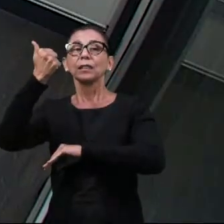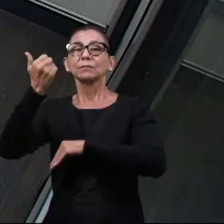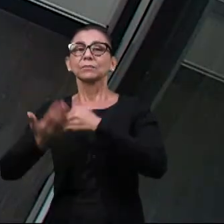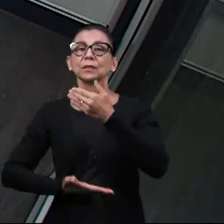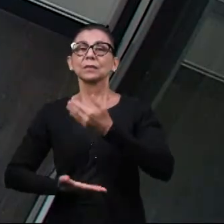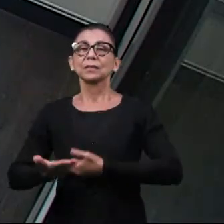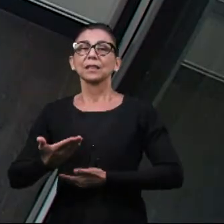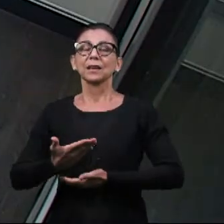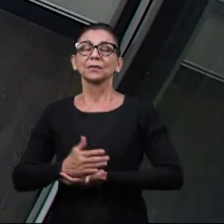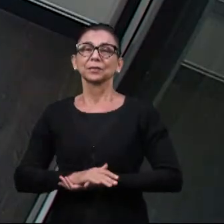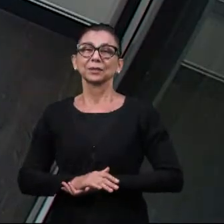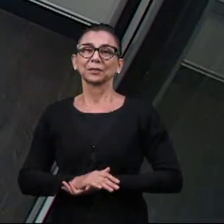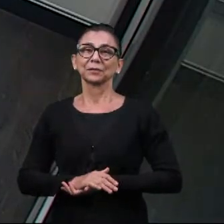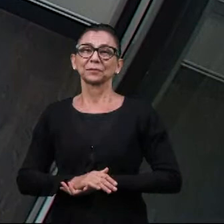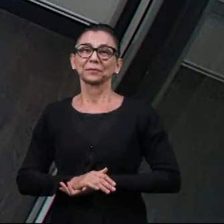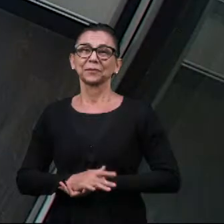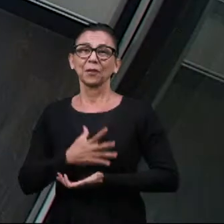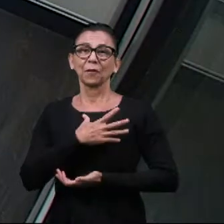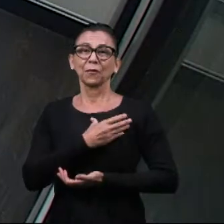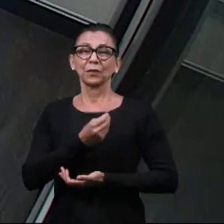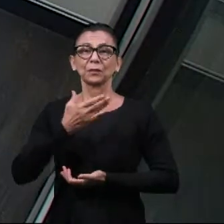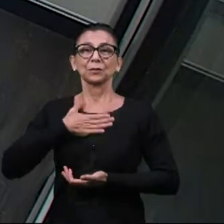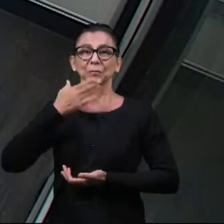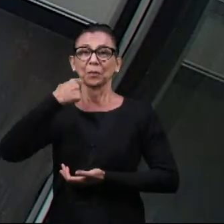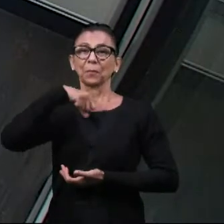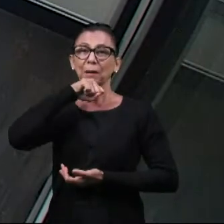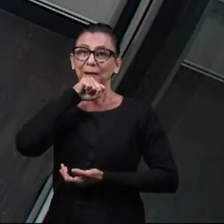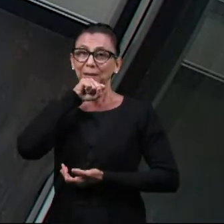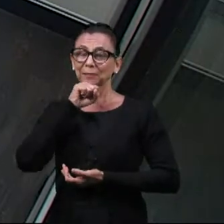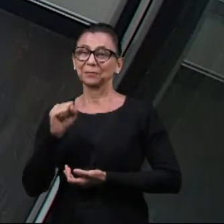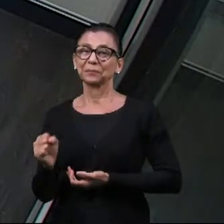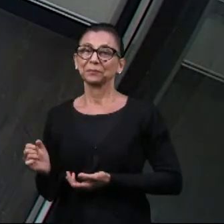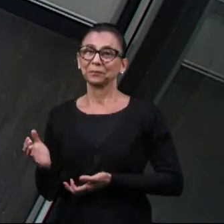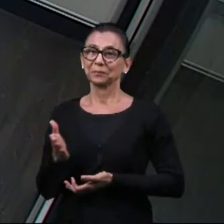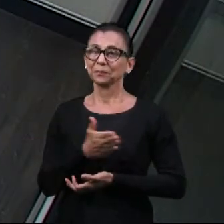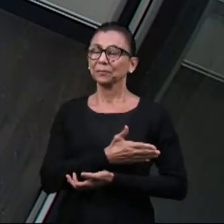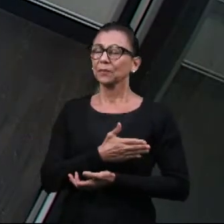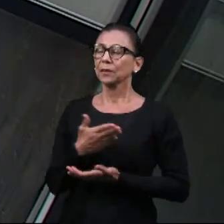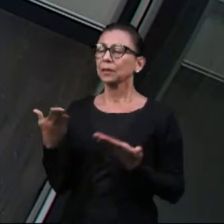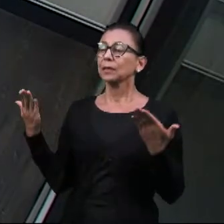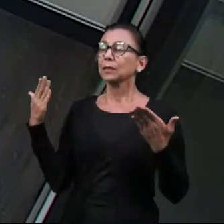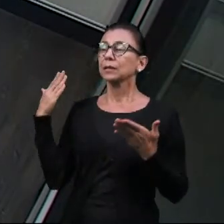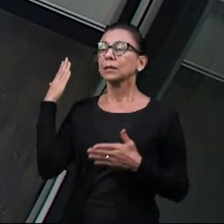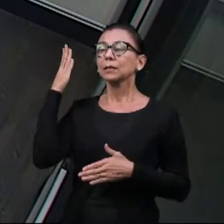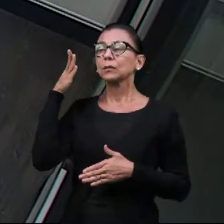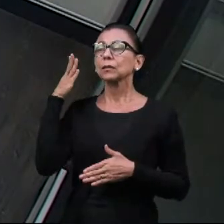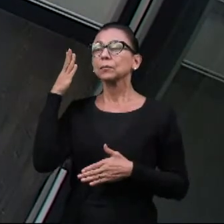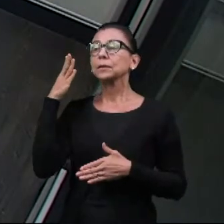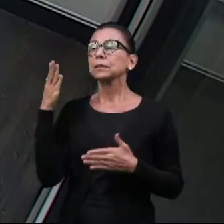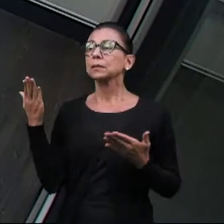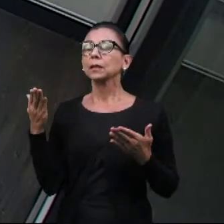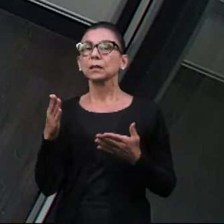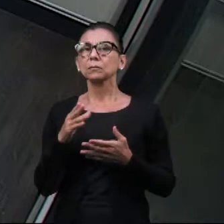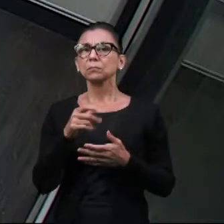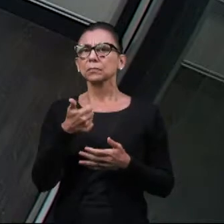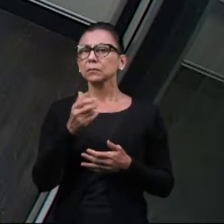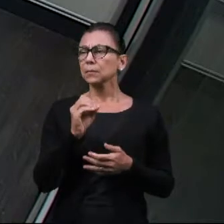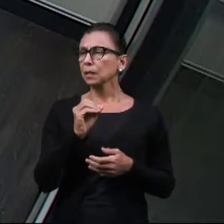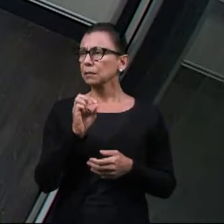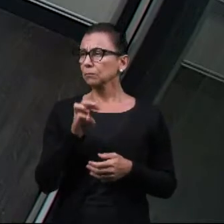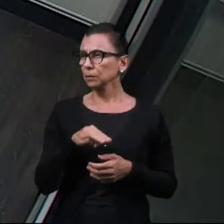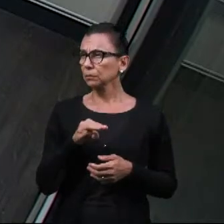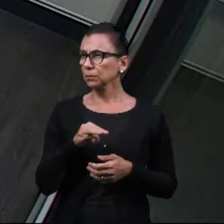que queremos ouvir. E o texto dessa noite, o senhor irá trazer a mensagem daqui a pouquinho, daqui a 10 minutos, né?